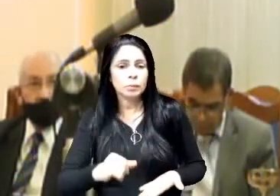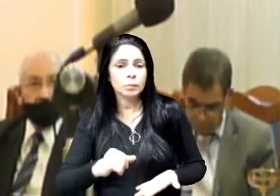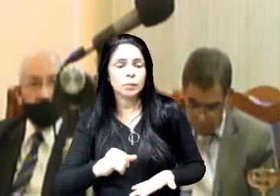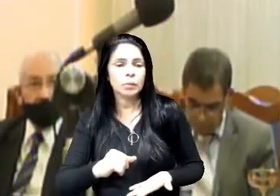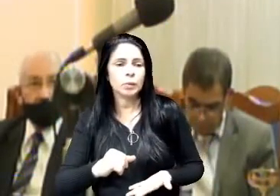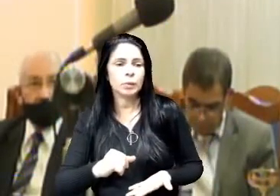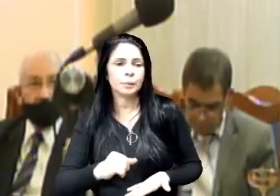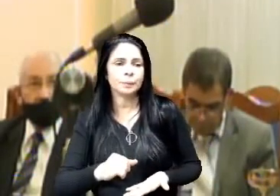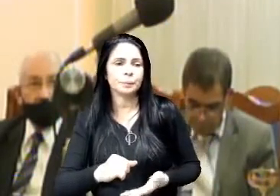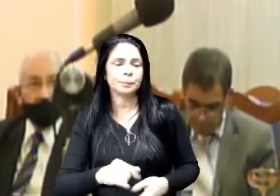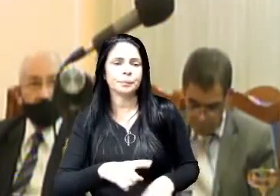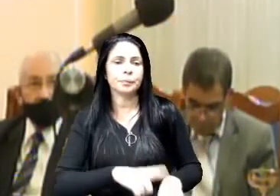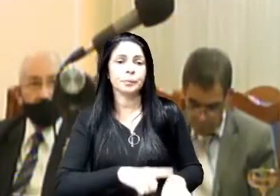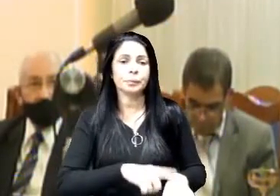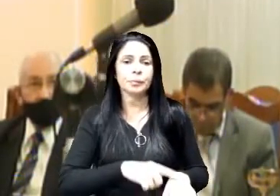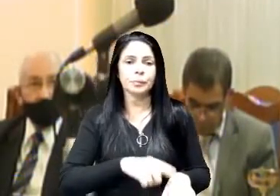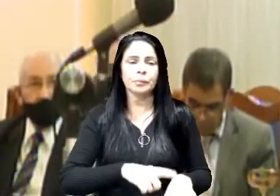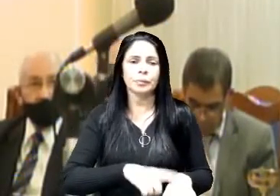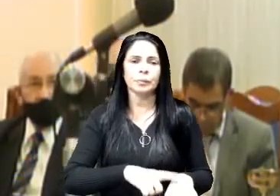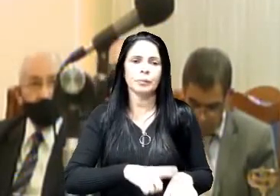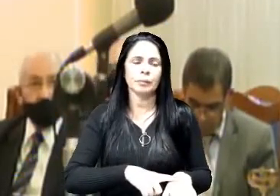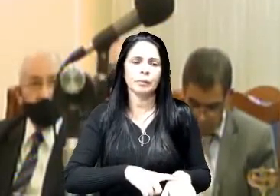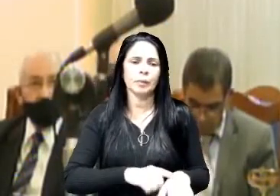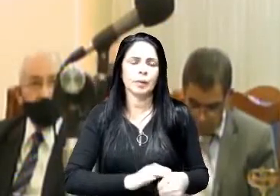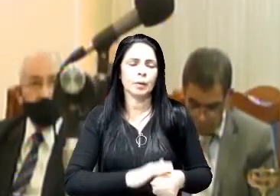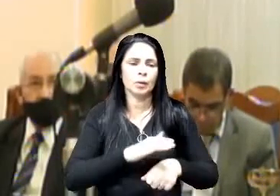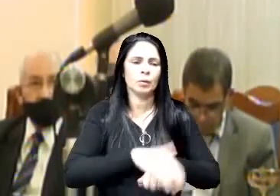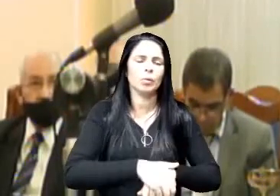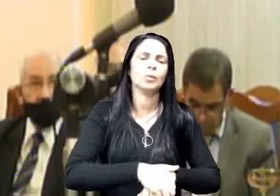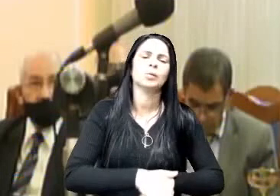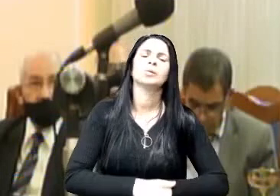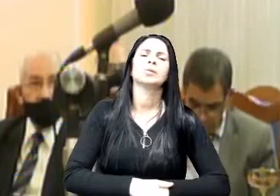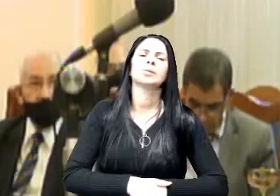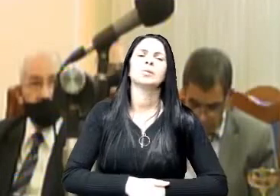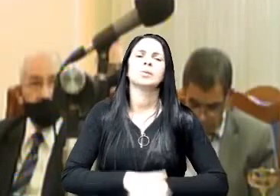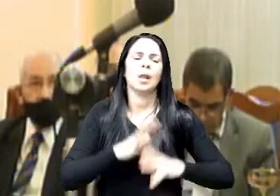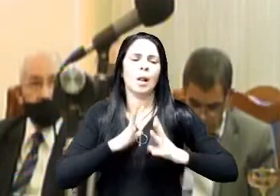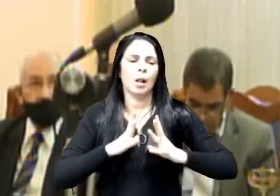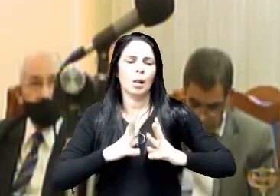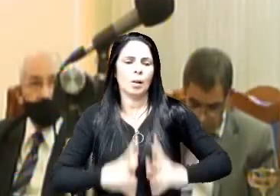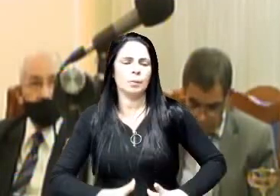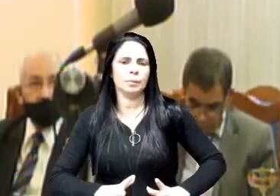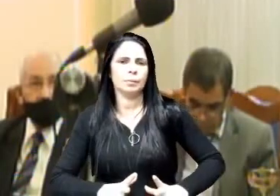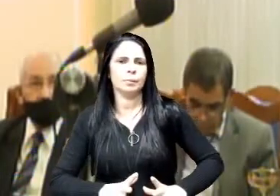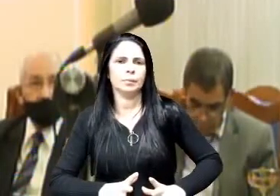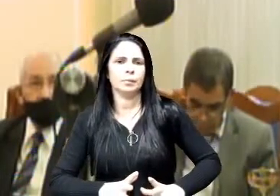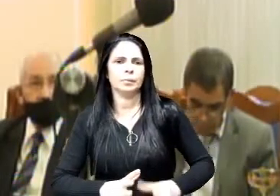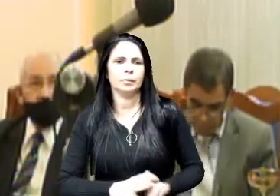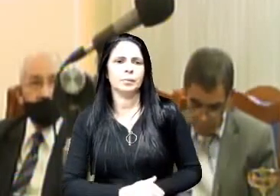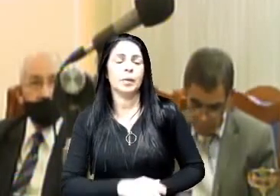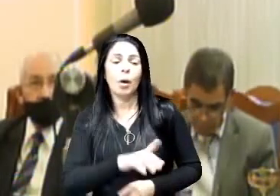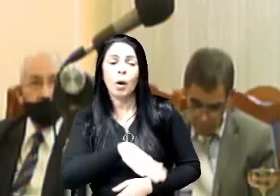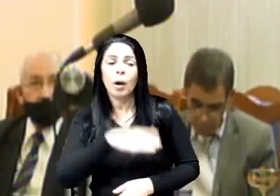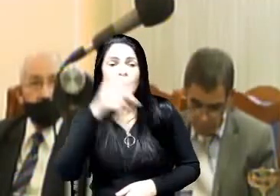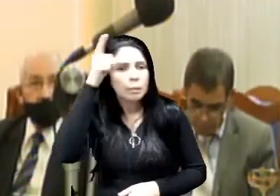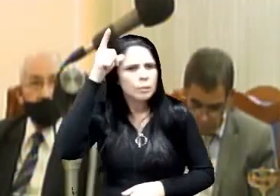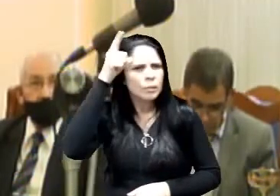noite, lavou-lhes os vergões. Você só vai ter um trabalho,